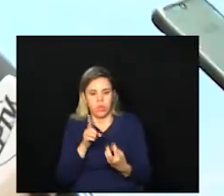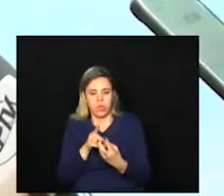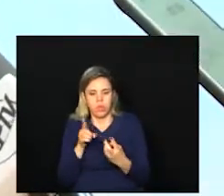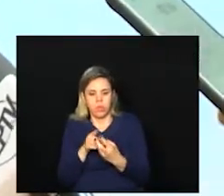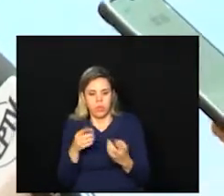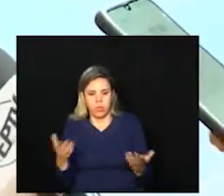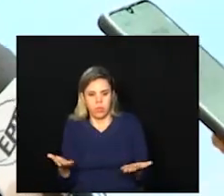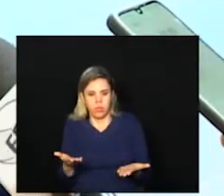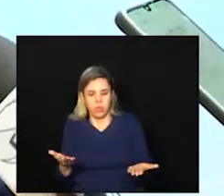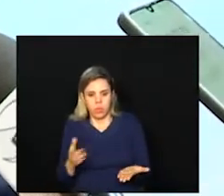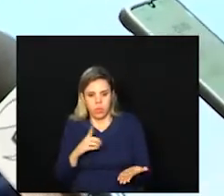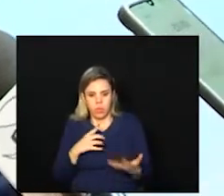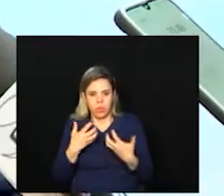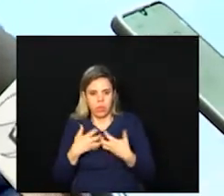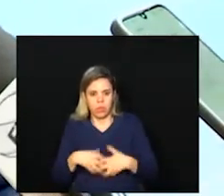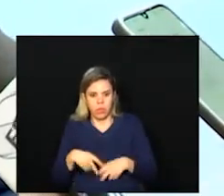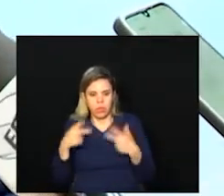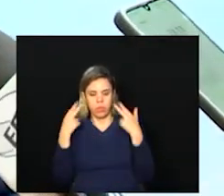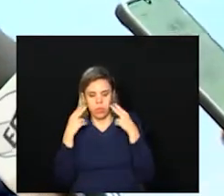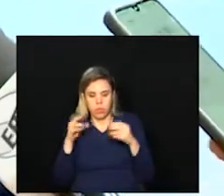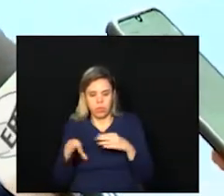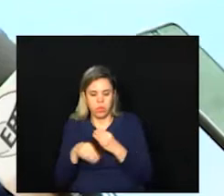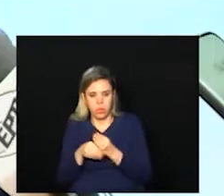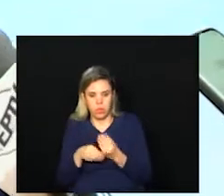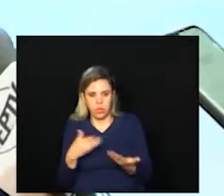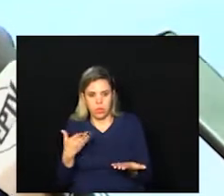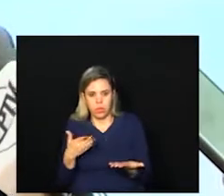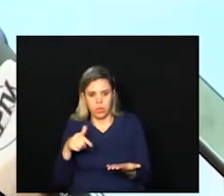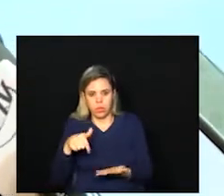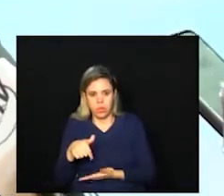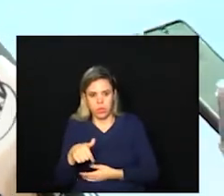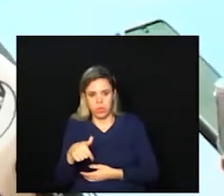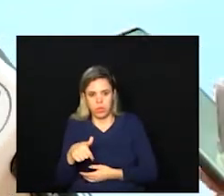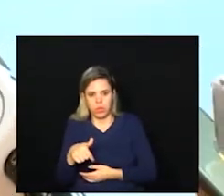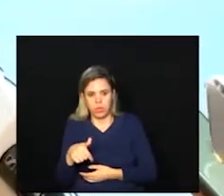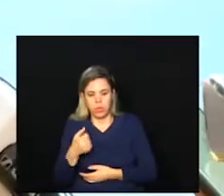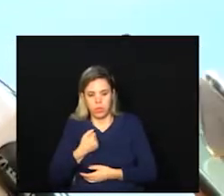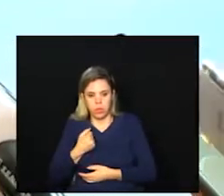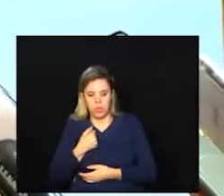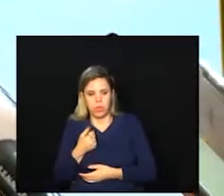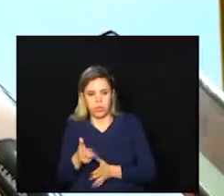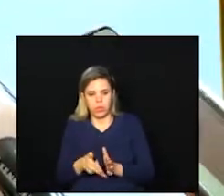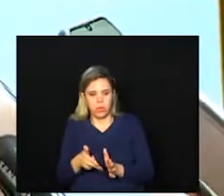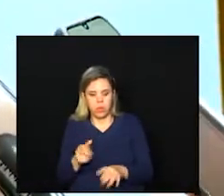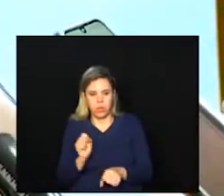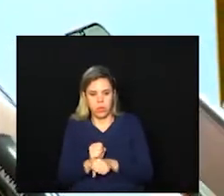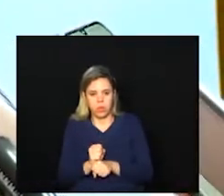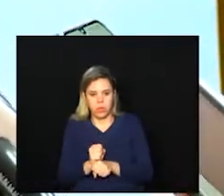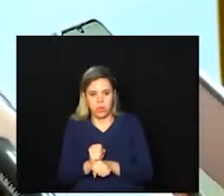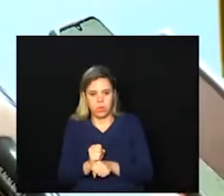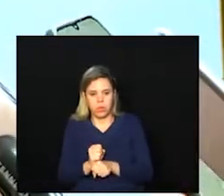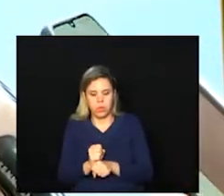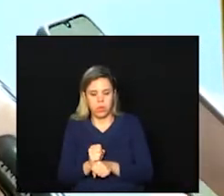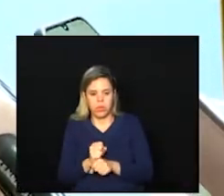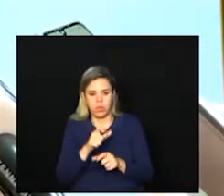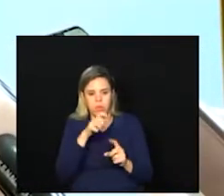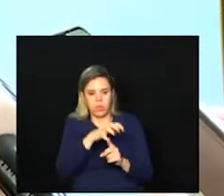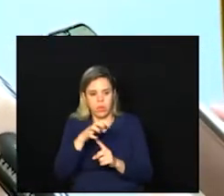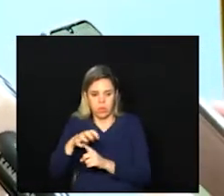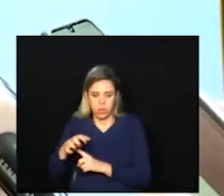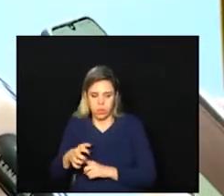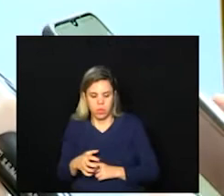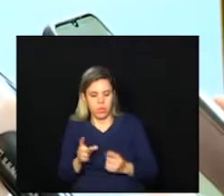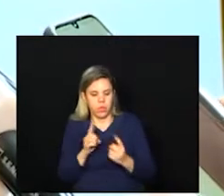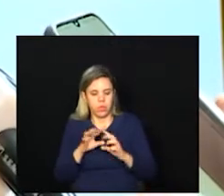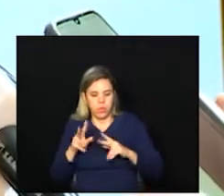atual serviço que funciona e será incorporado à linha 7, que é o trem parador. Ele para em cada estação, ele atende